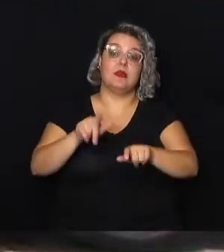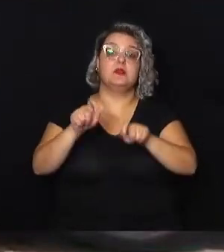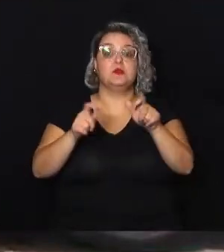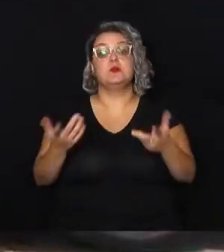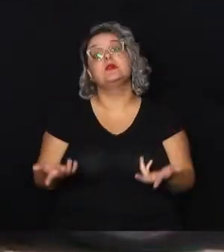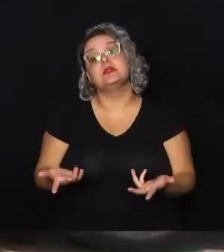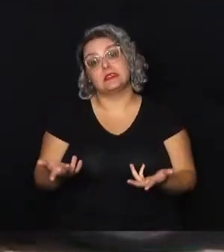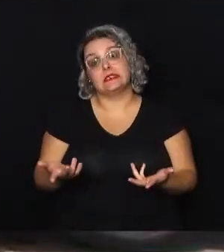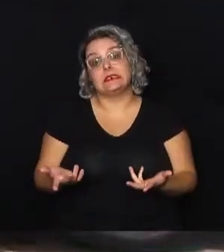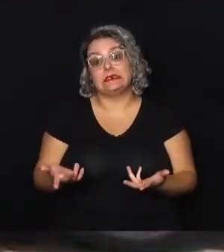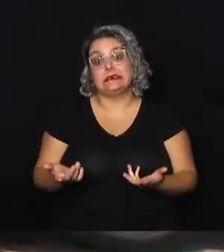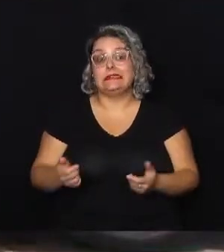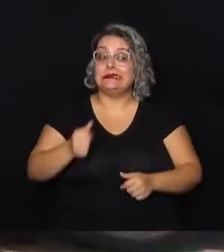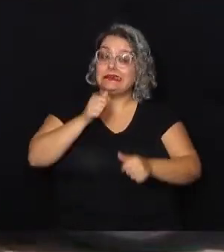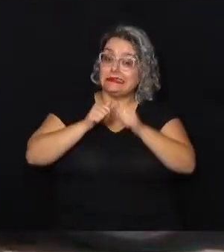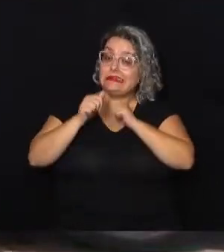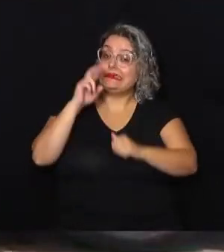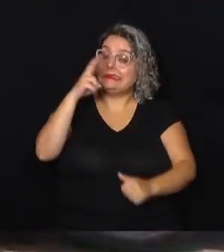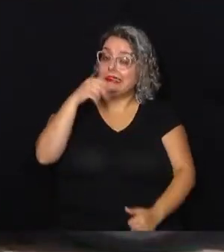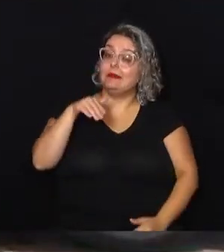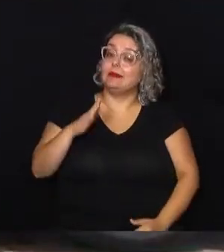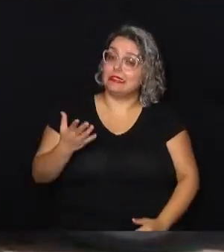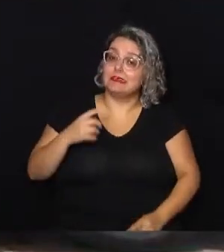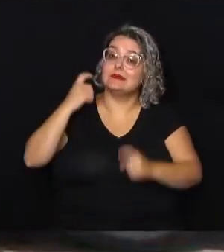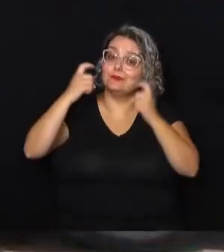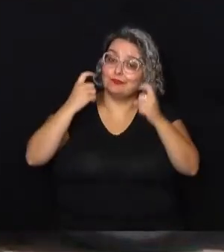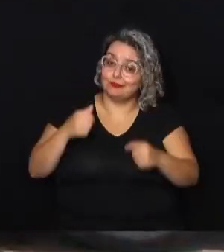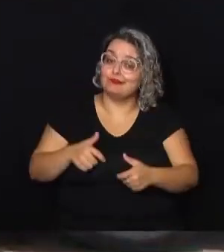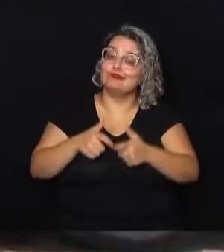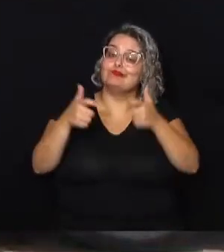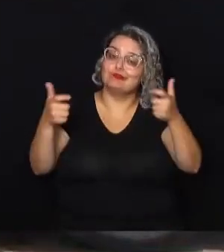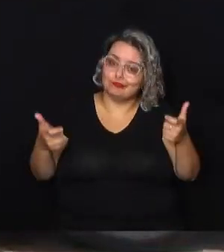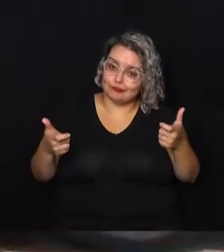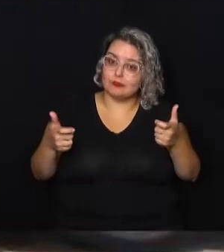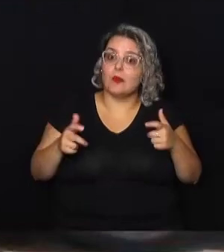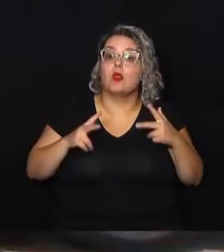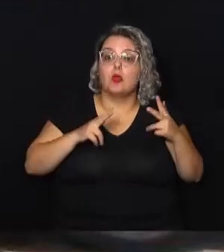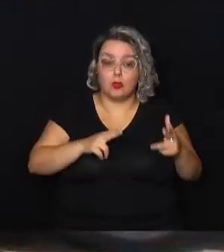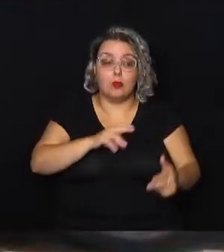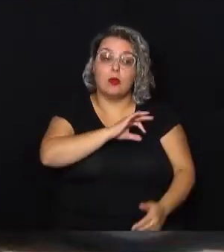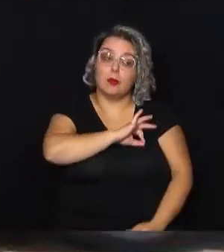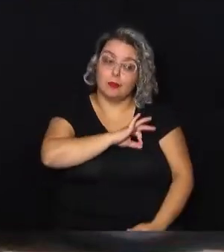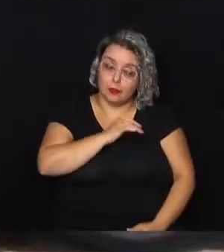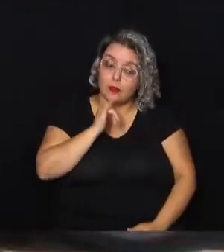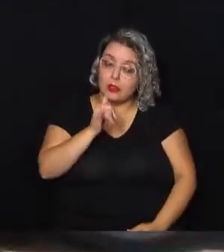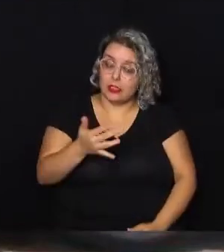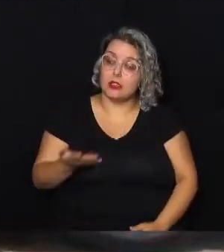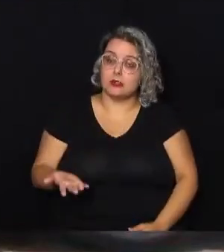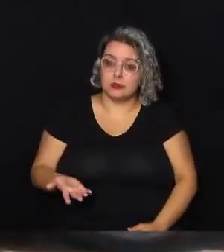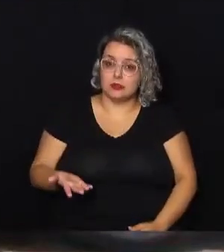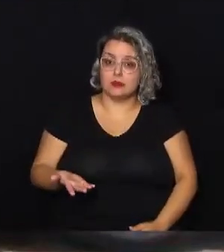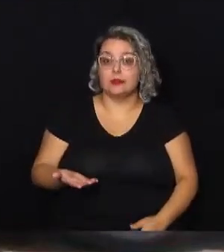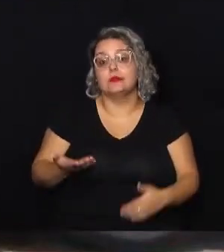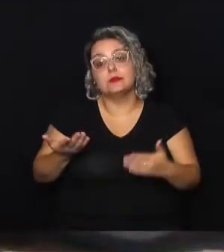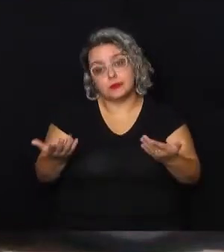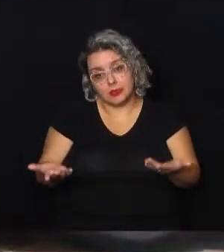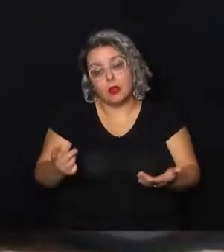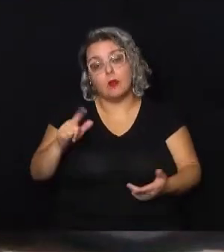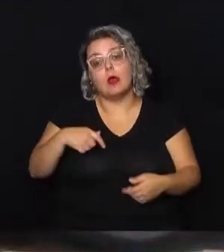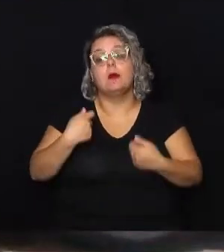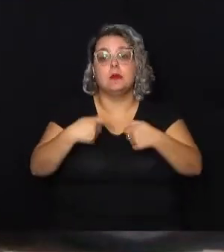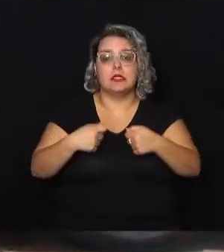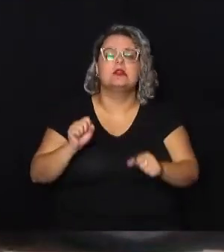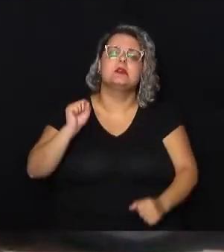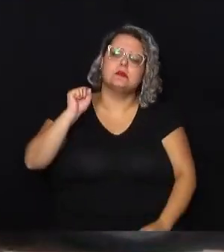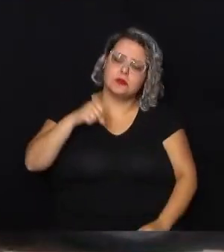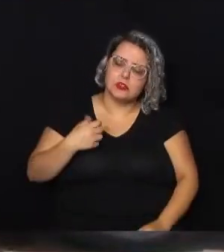acaba exagerando na bebida. A preocupação é ainda maior, como disse a própria polícia, não é? Então, é preciso